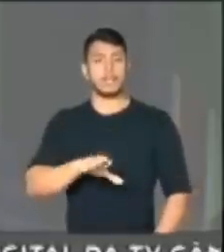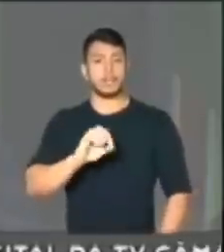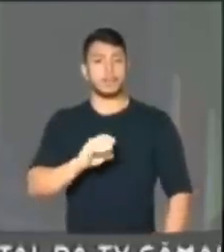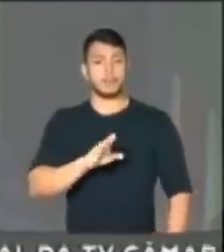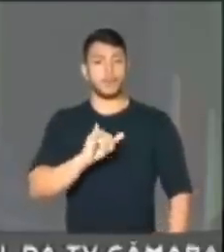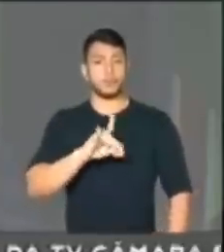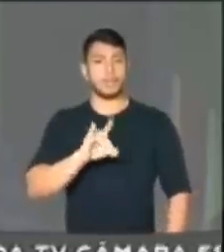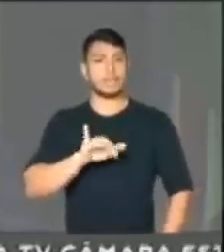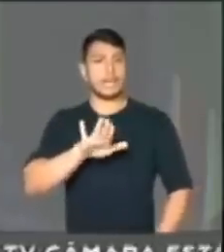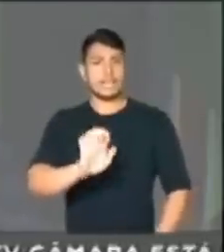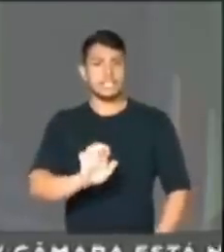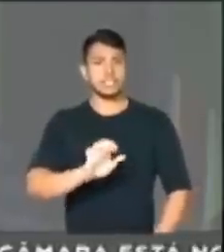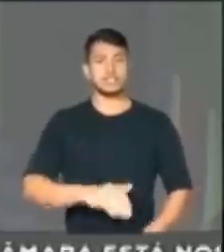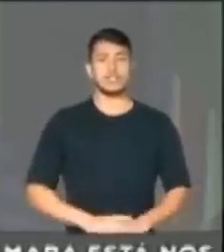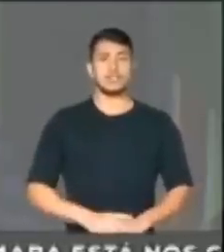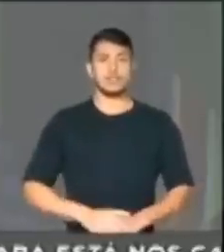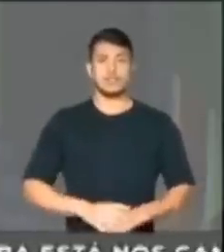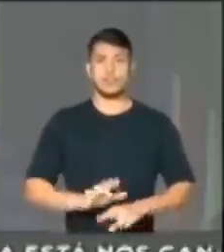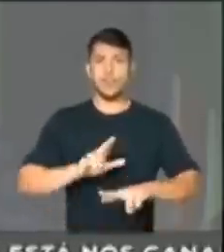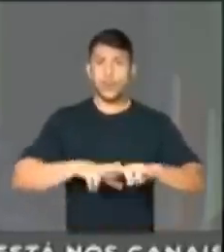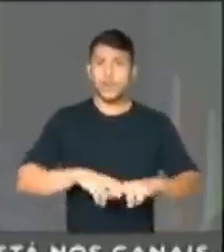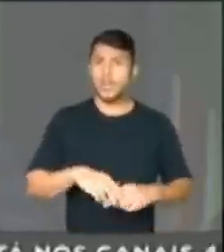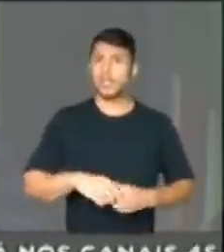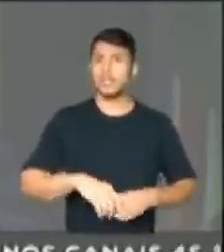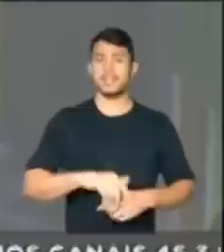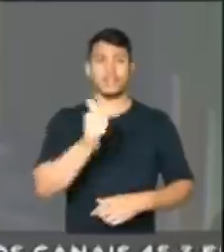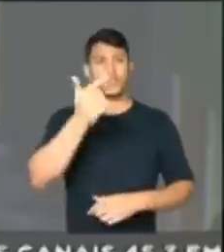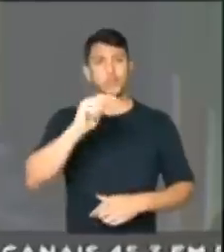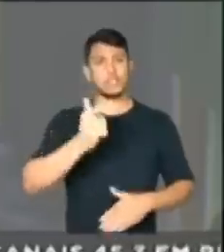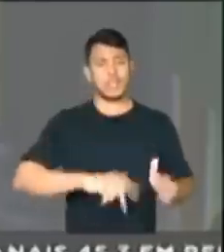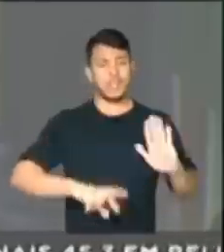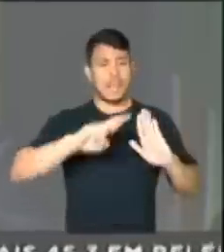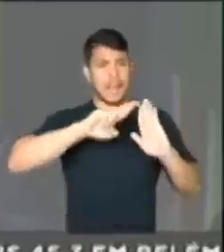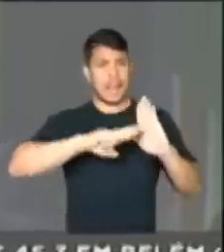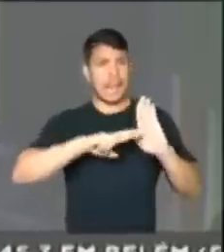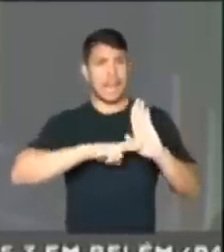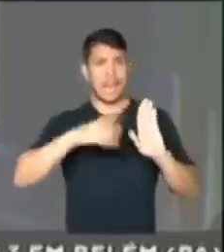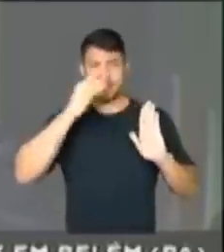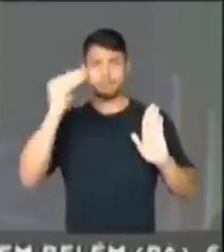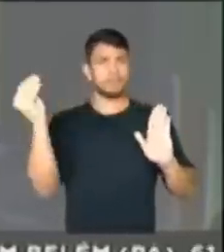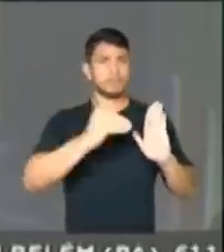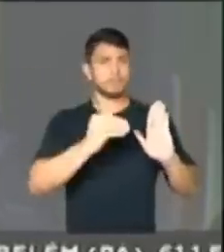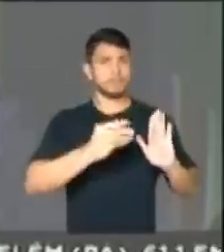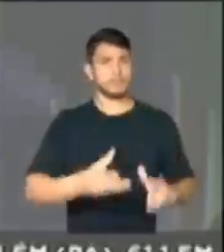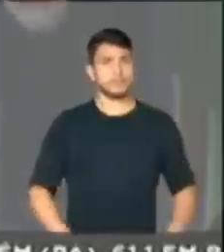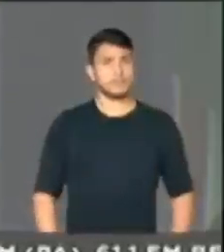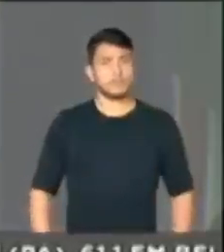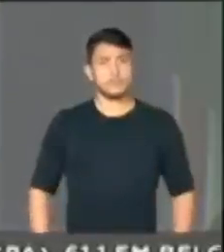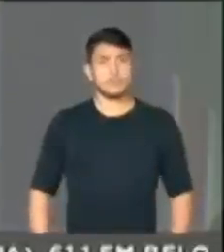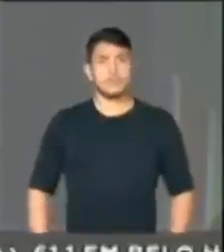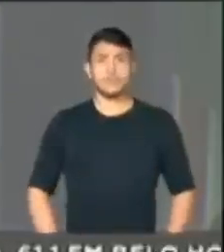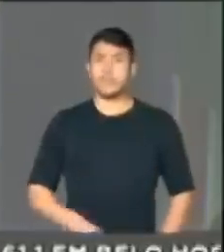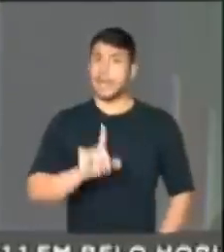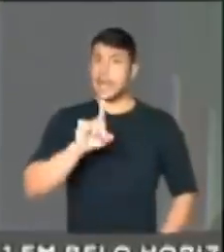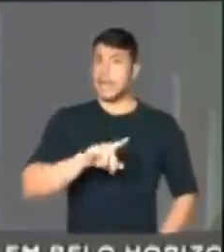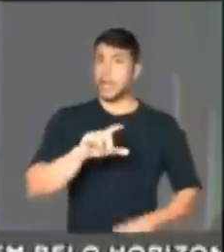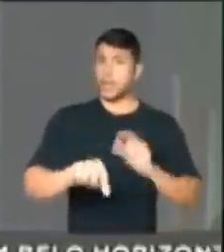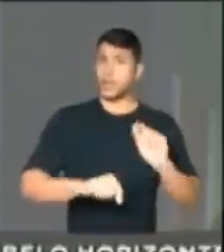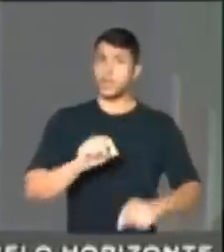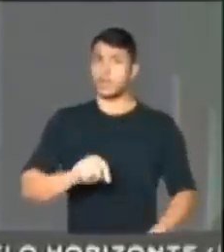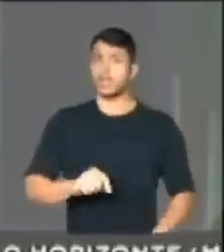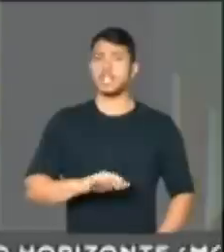Bolsonaro. Jair Bolsonaro, que durante o período que foi deputado, em